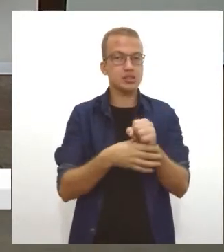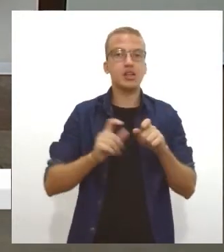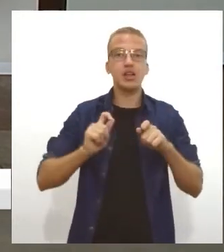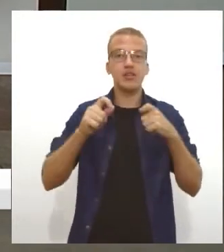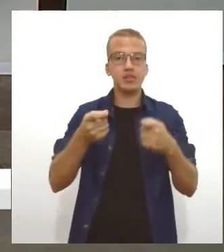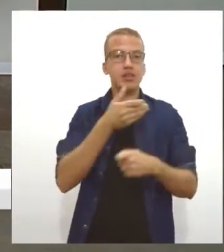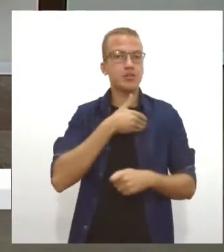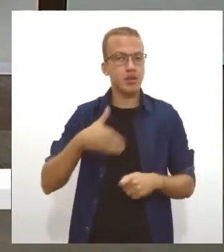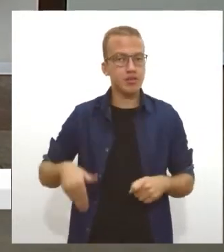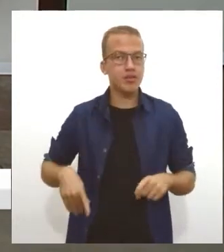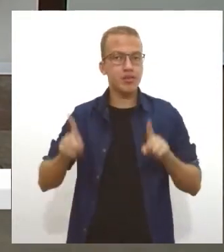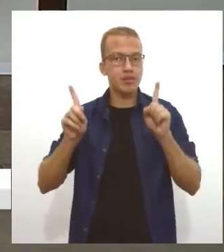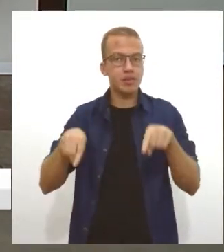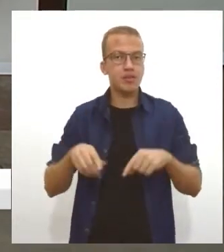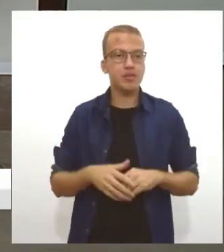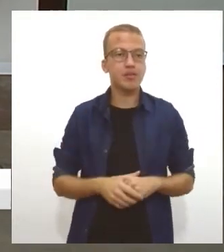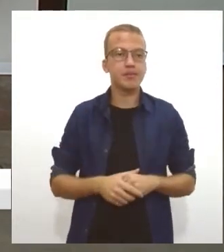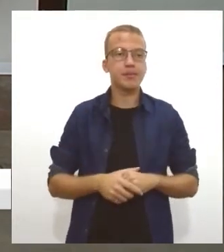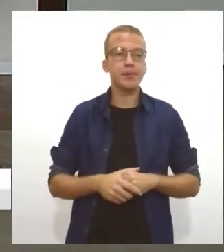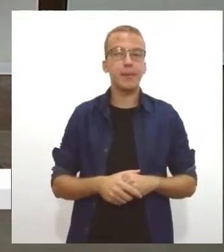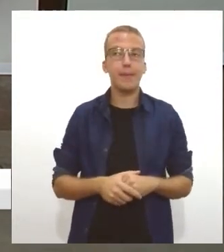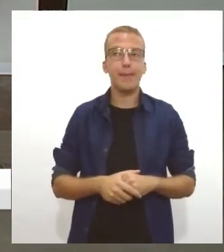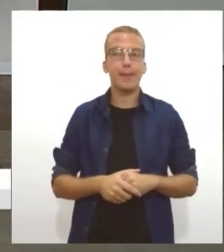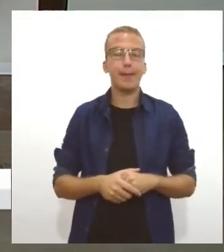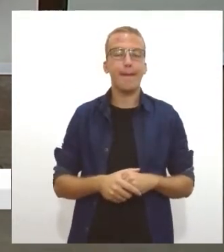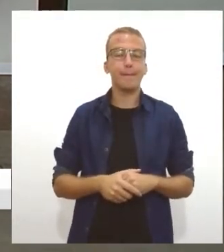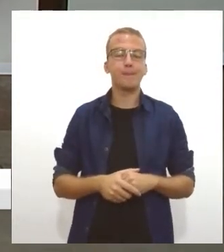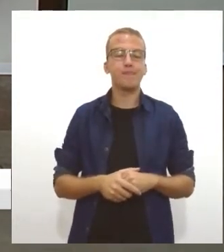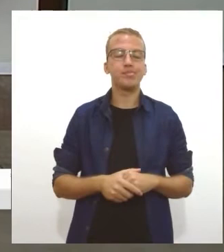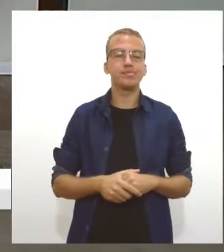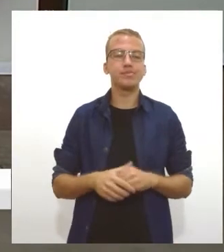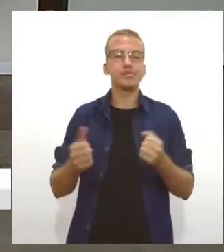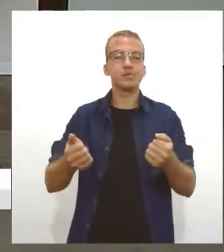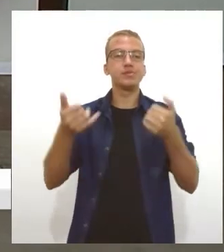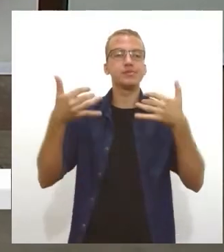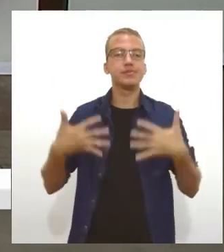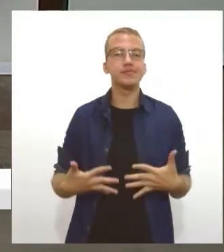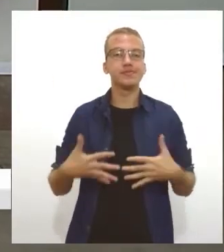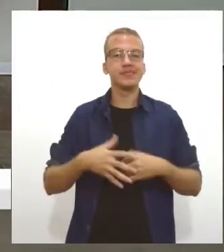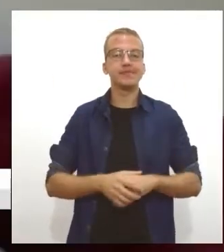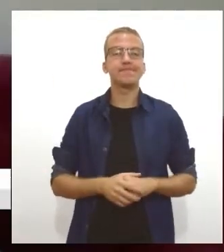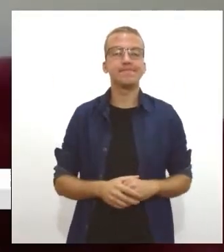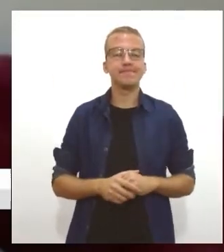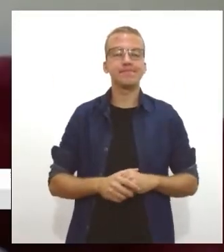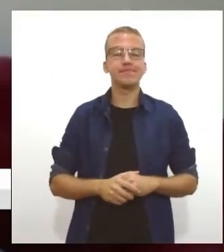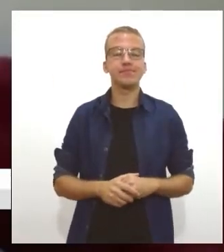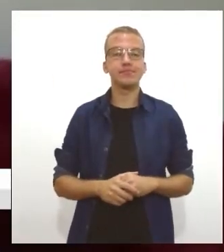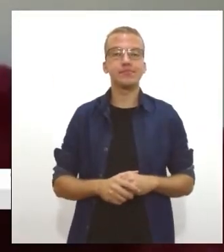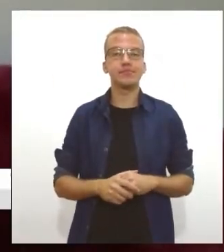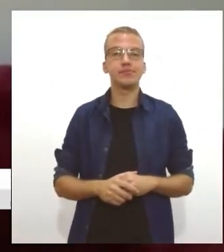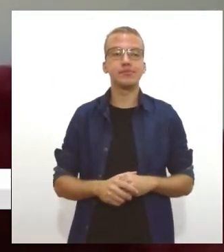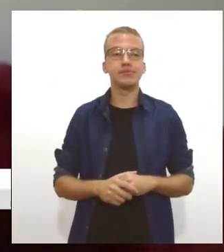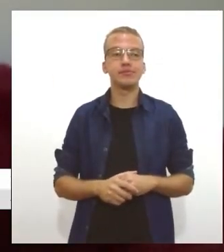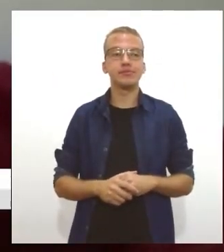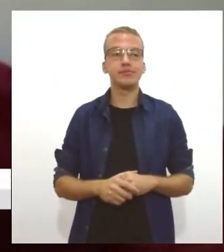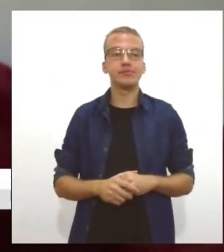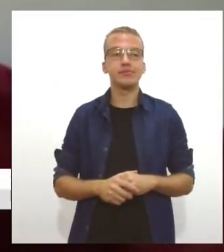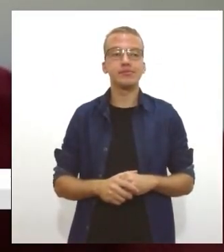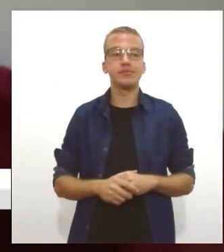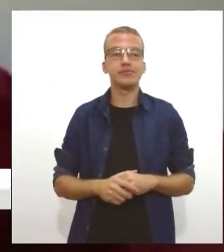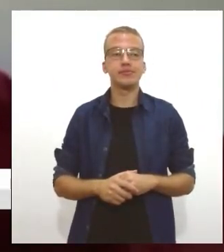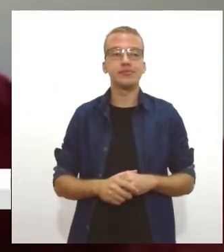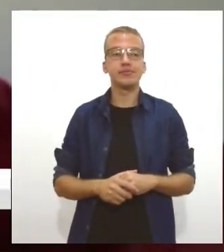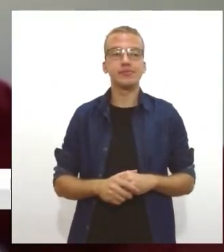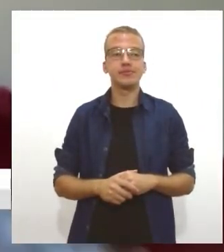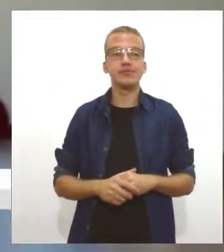isso? Você explica para a gente como é que funciona? Então, a Defensoria Pública tem o DUDEM, que é o Núcleo de Apoio à Vítima de